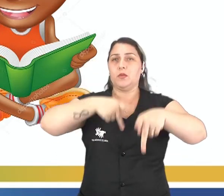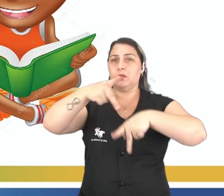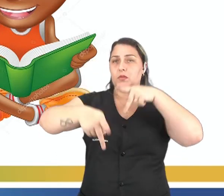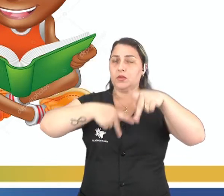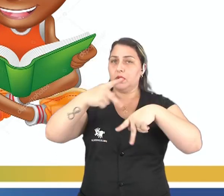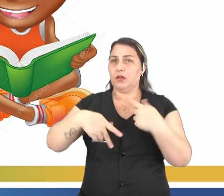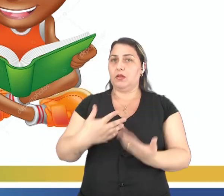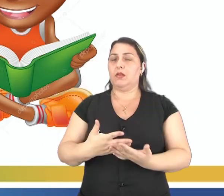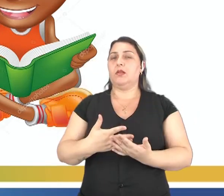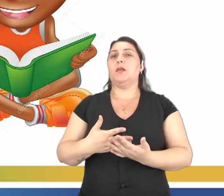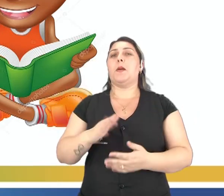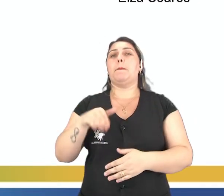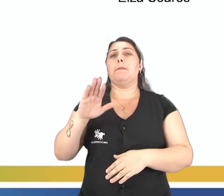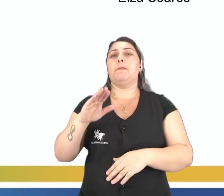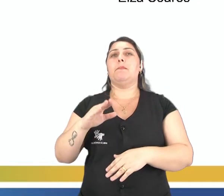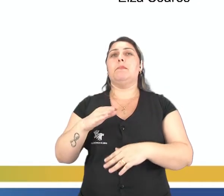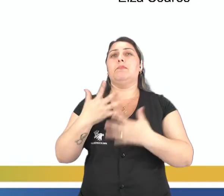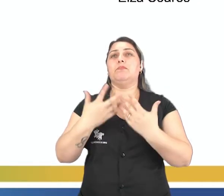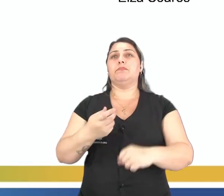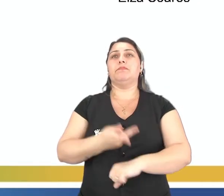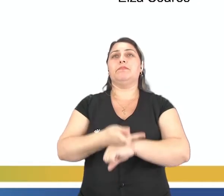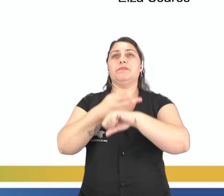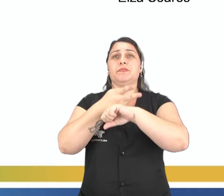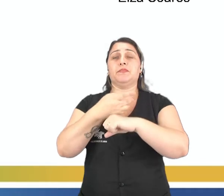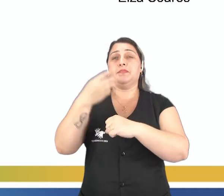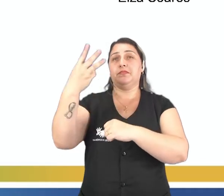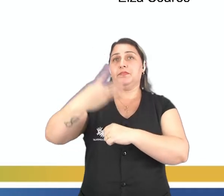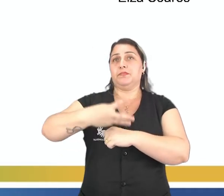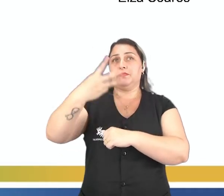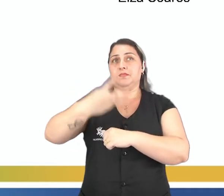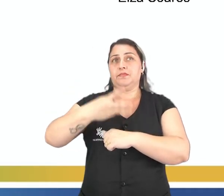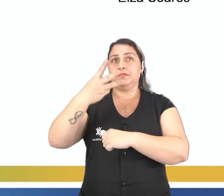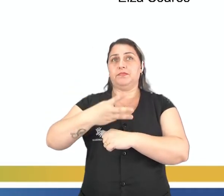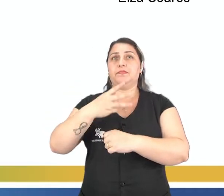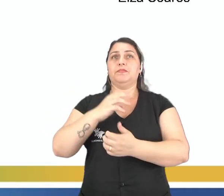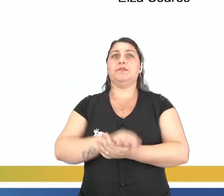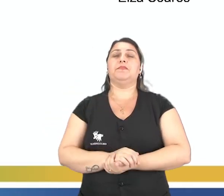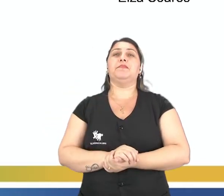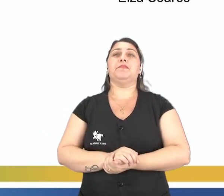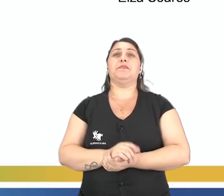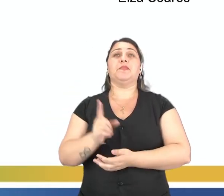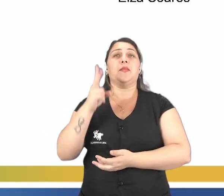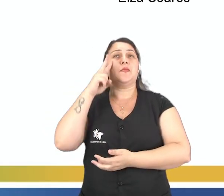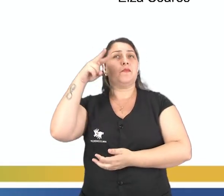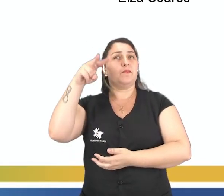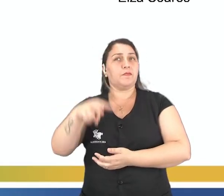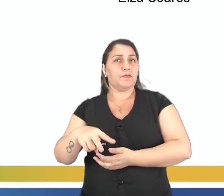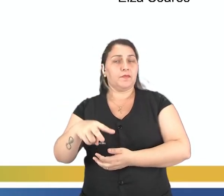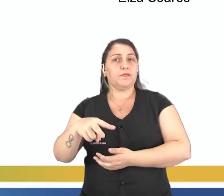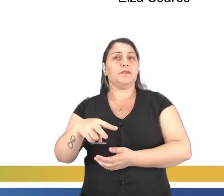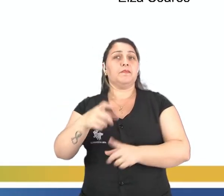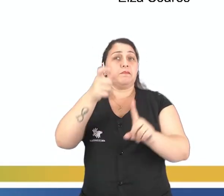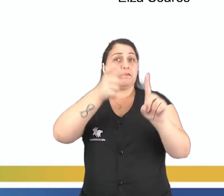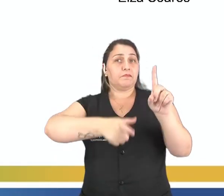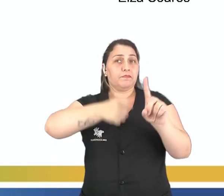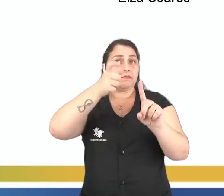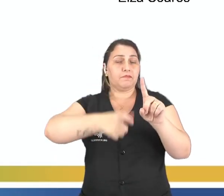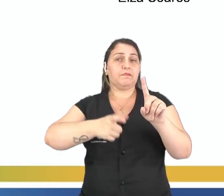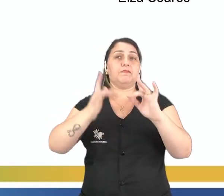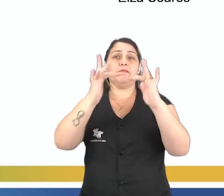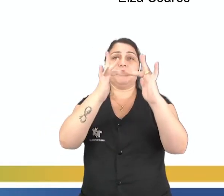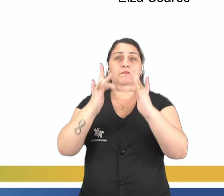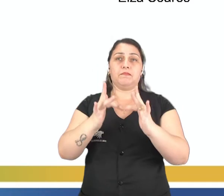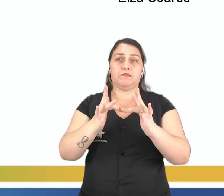que mais recebeu o prêmio. Terceira. Nessa terceira, vocês vão observar os personagens e relacionar